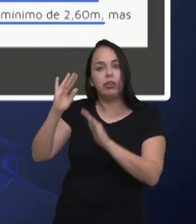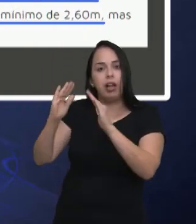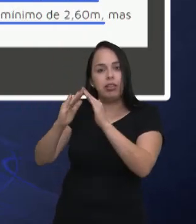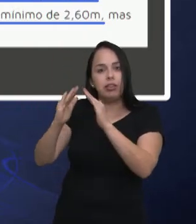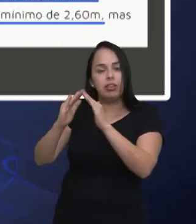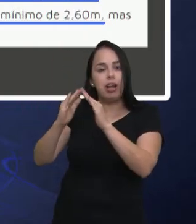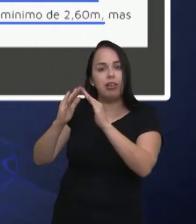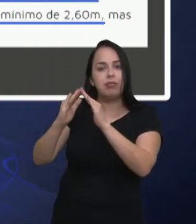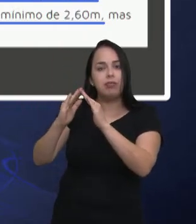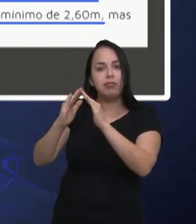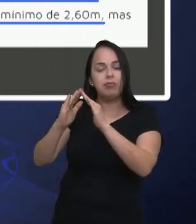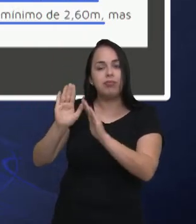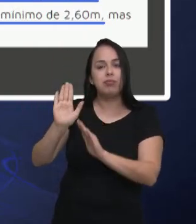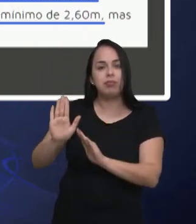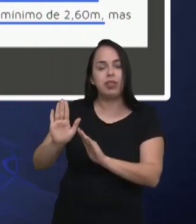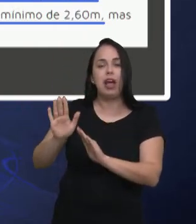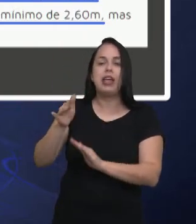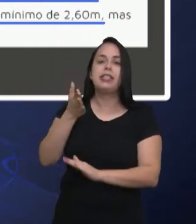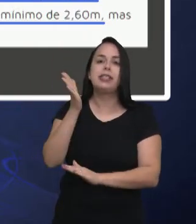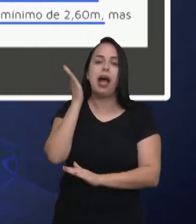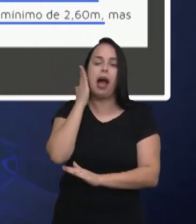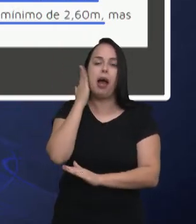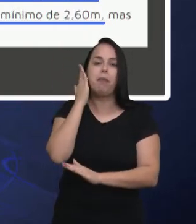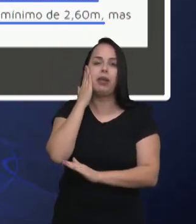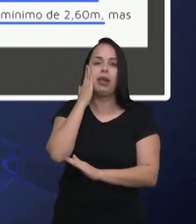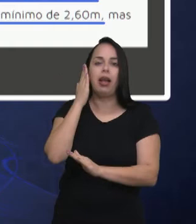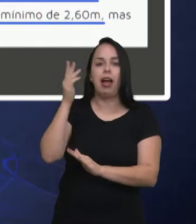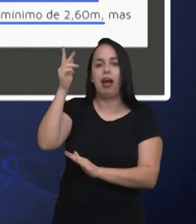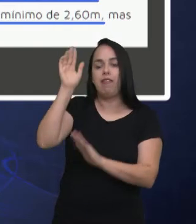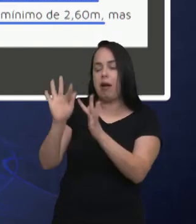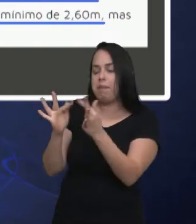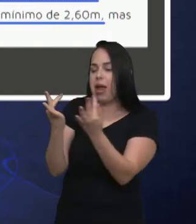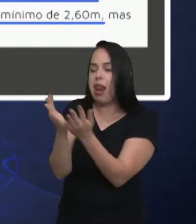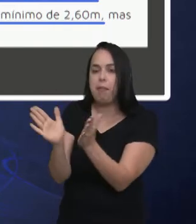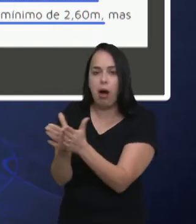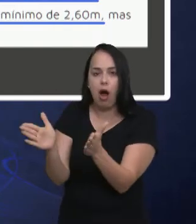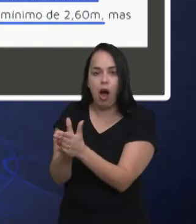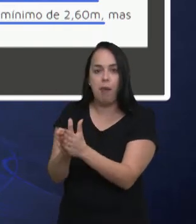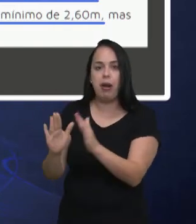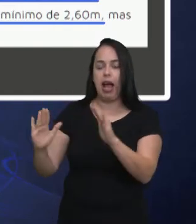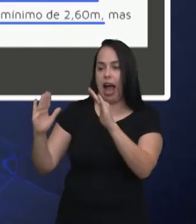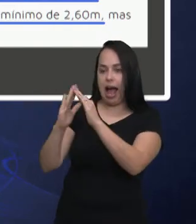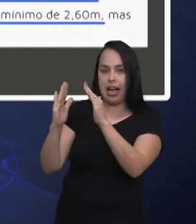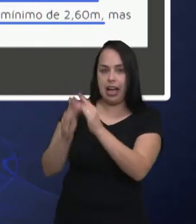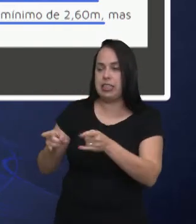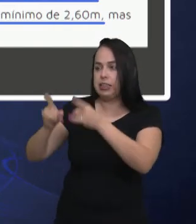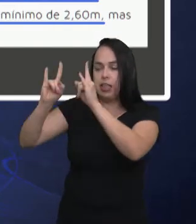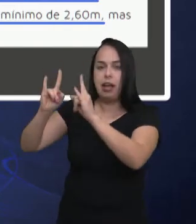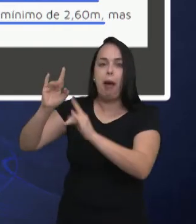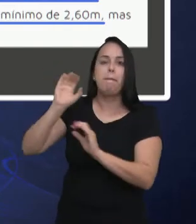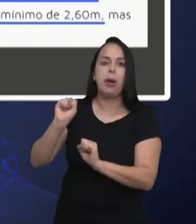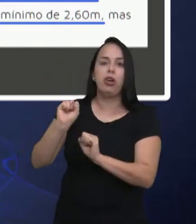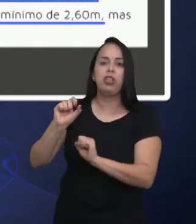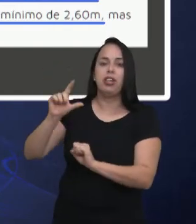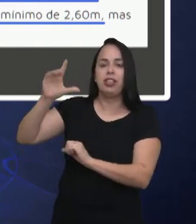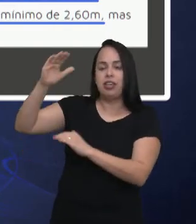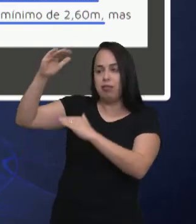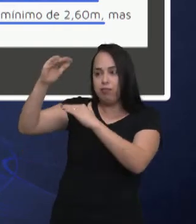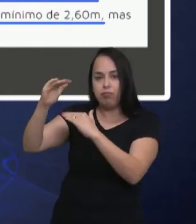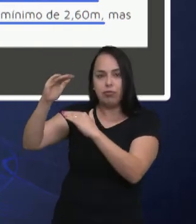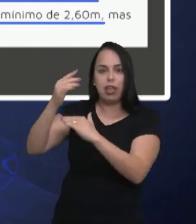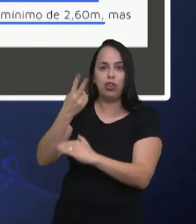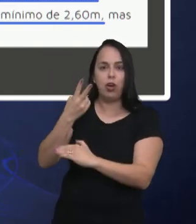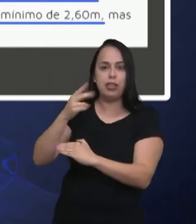interesse social, aqueles de família de baixa renda, poderá ser por 2,5 m. A